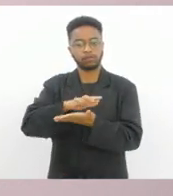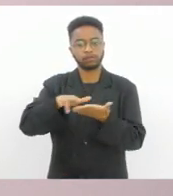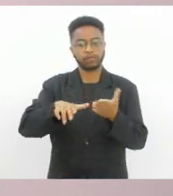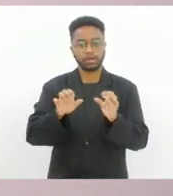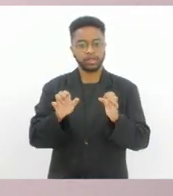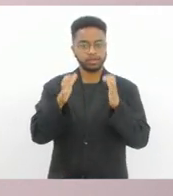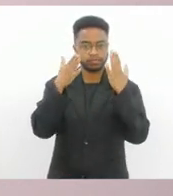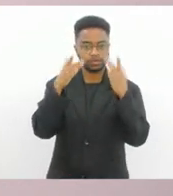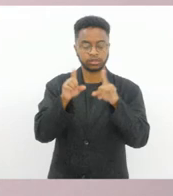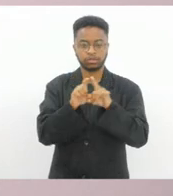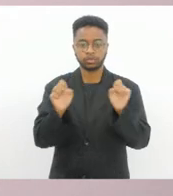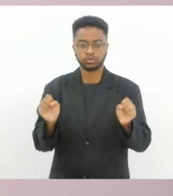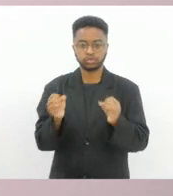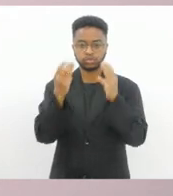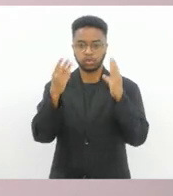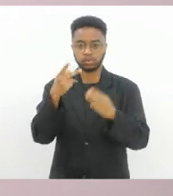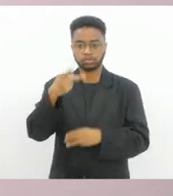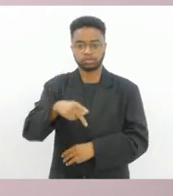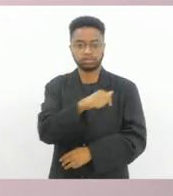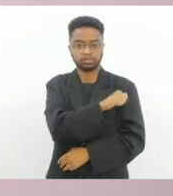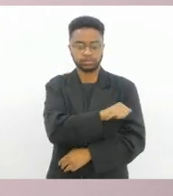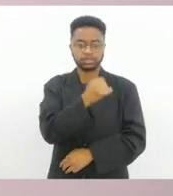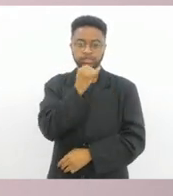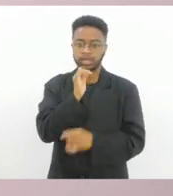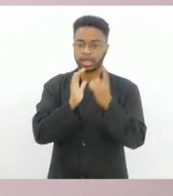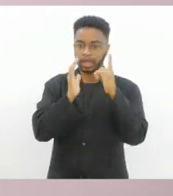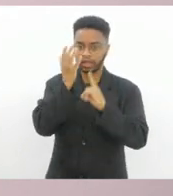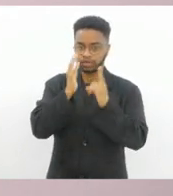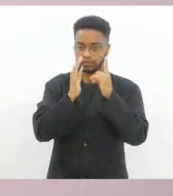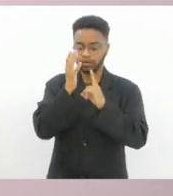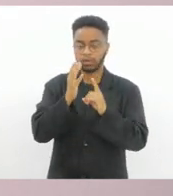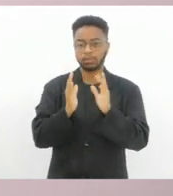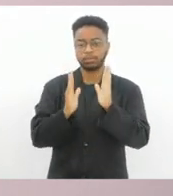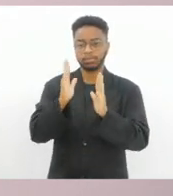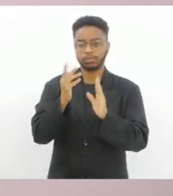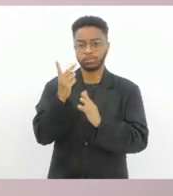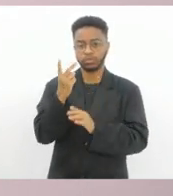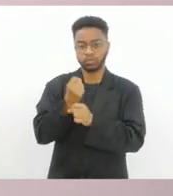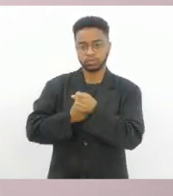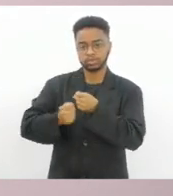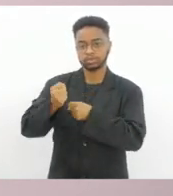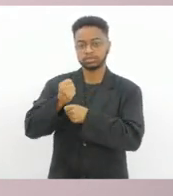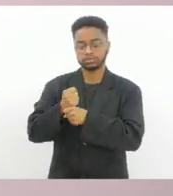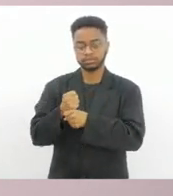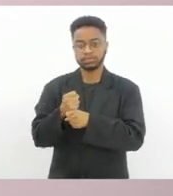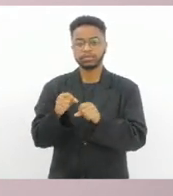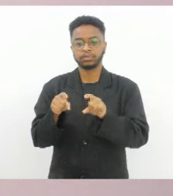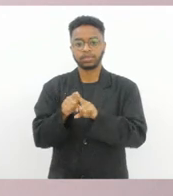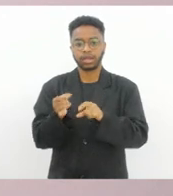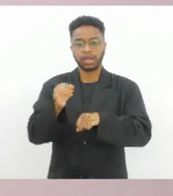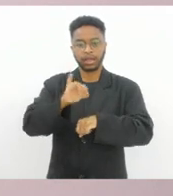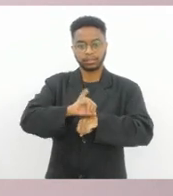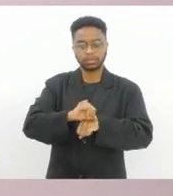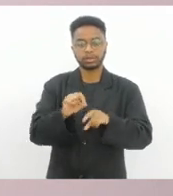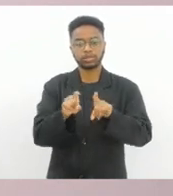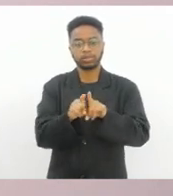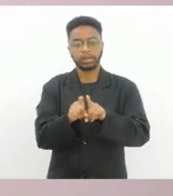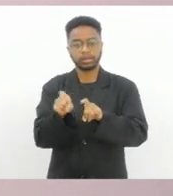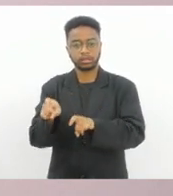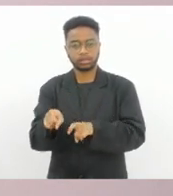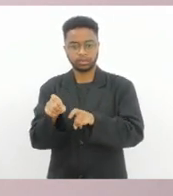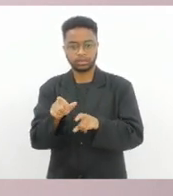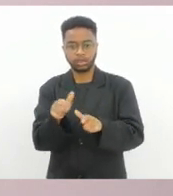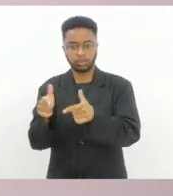shows de grande porte no Estado, tais como o Carnaval, nos últimos 2 anos consecutivos, tanto na capital quanto no interior.